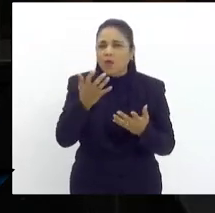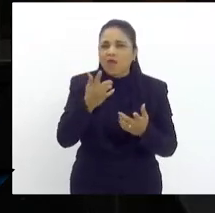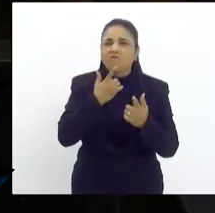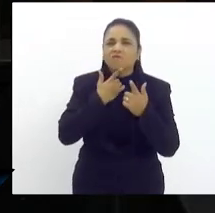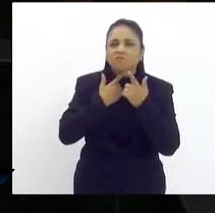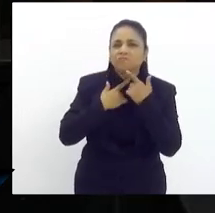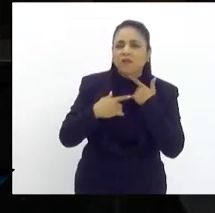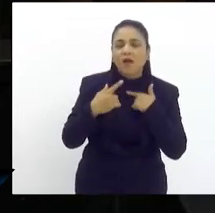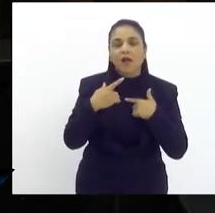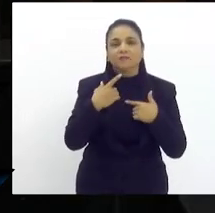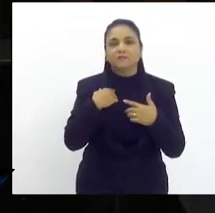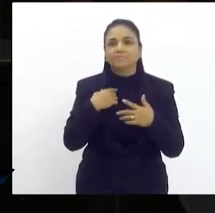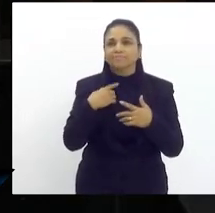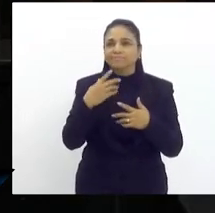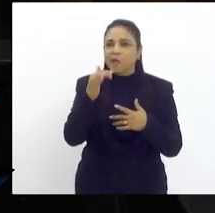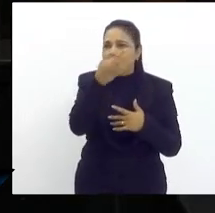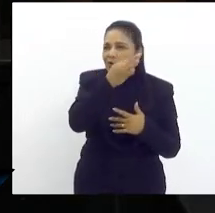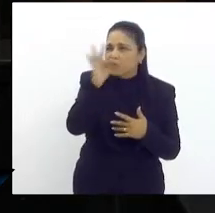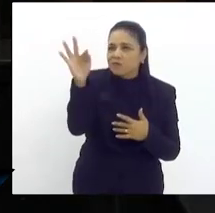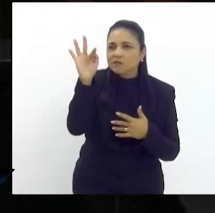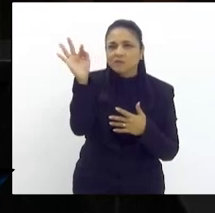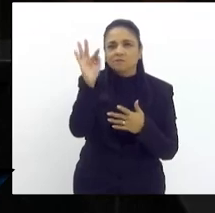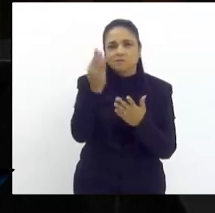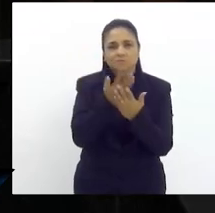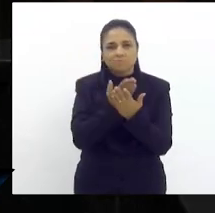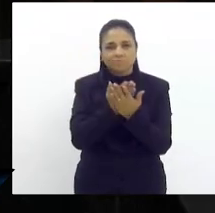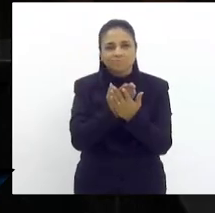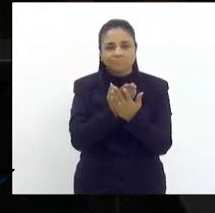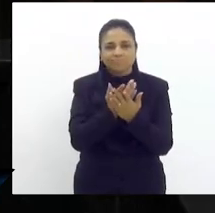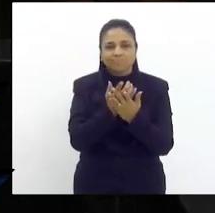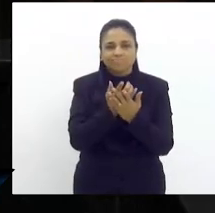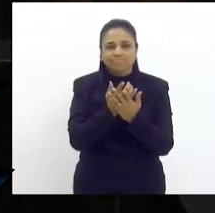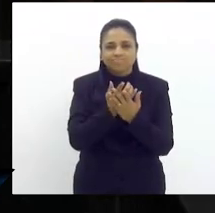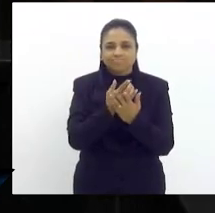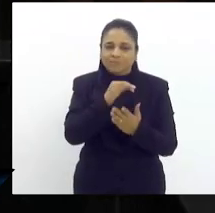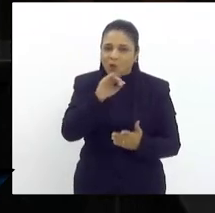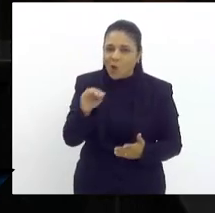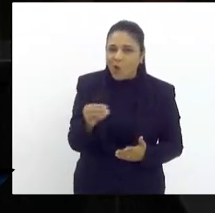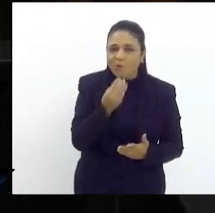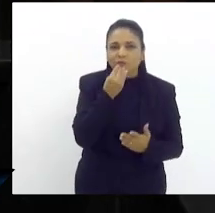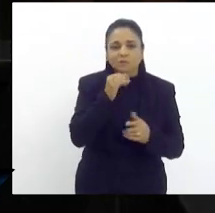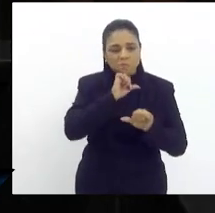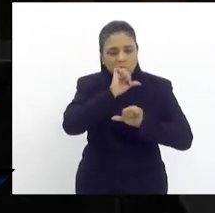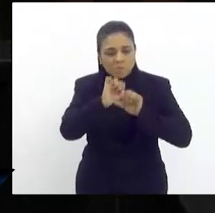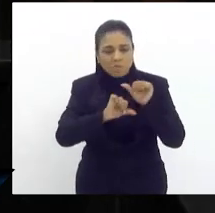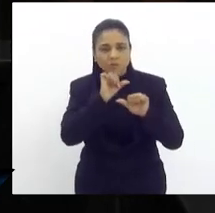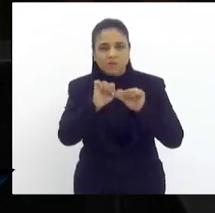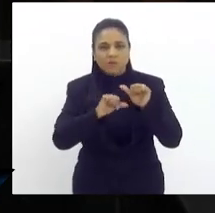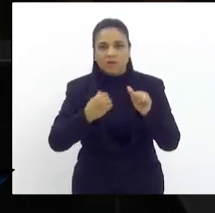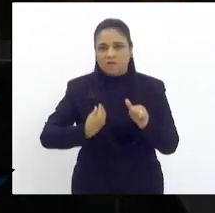na universidade uma chance de mudar a vida da sua família